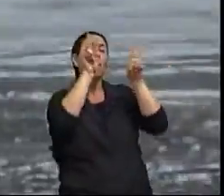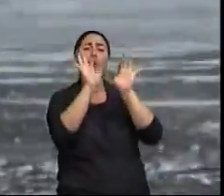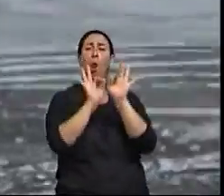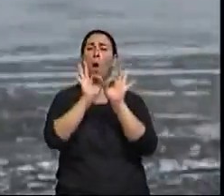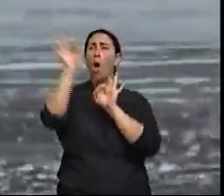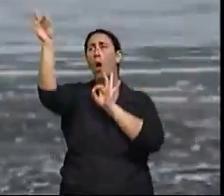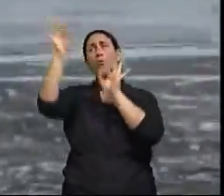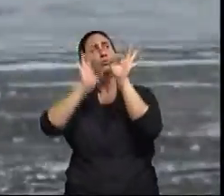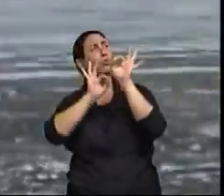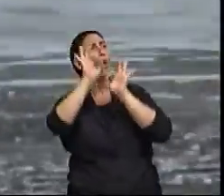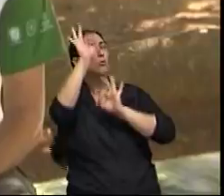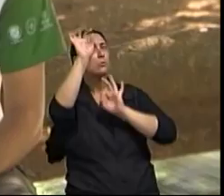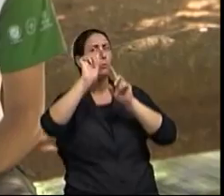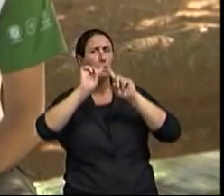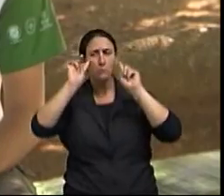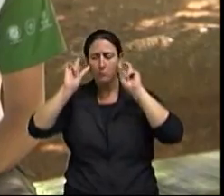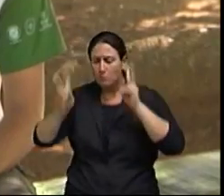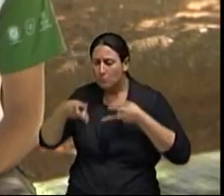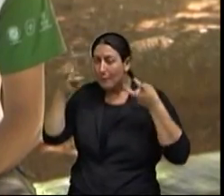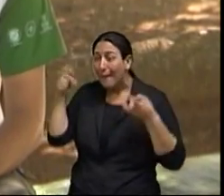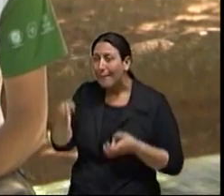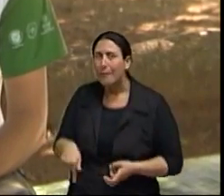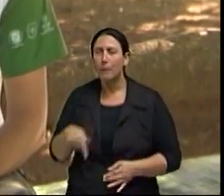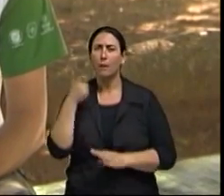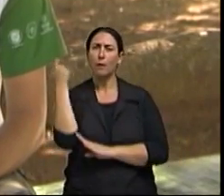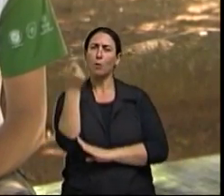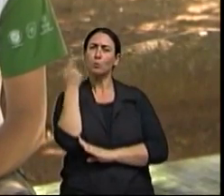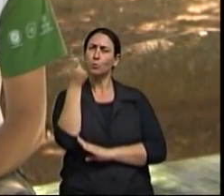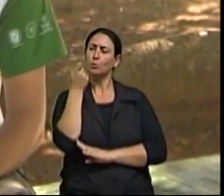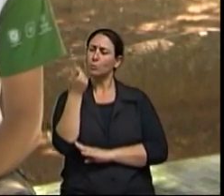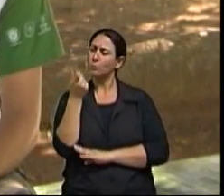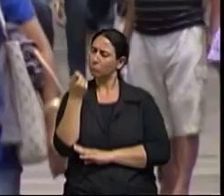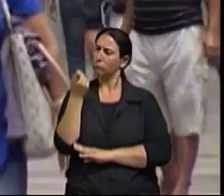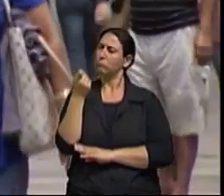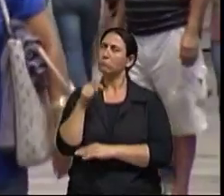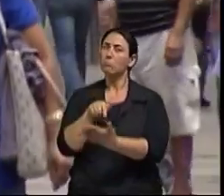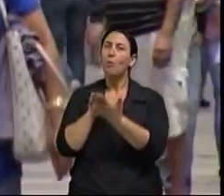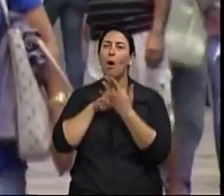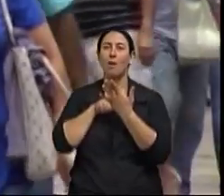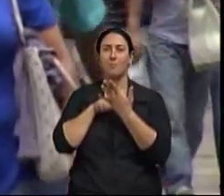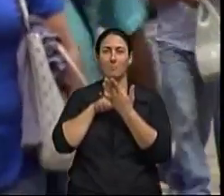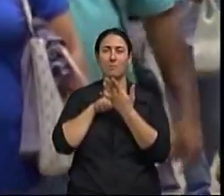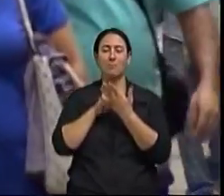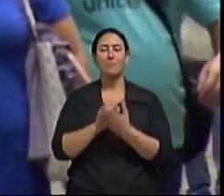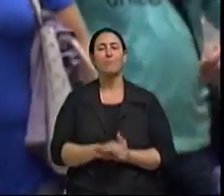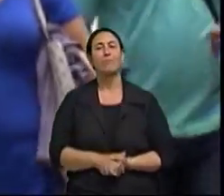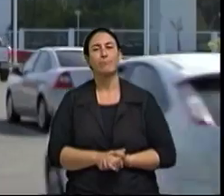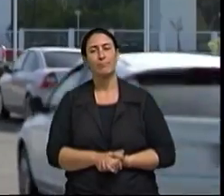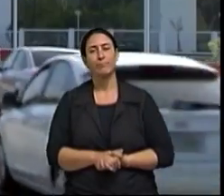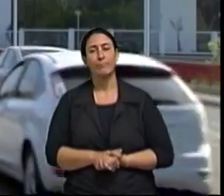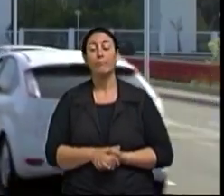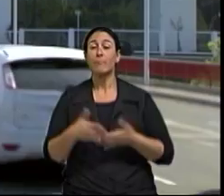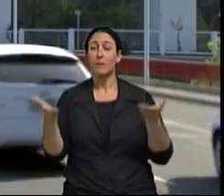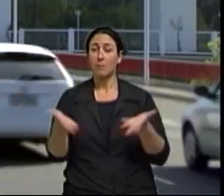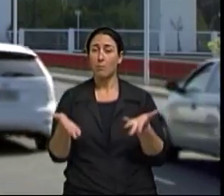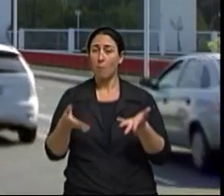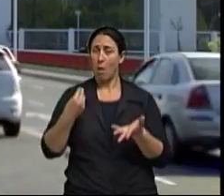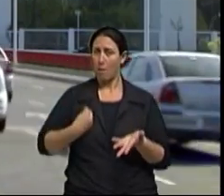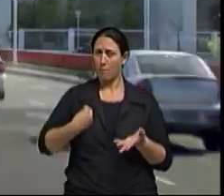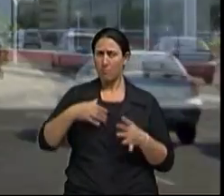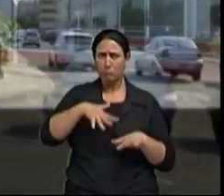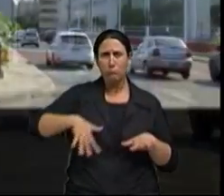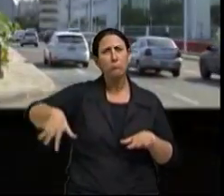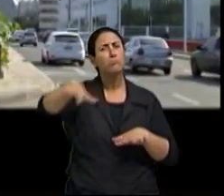e mesmo no Brasil estão acontecendo vários sinais que nos trazem essas perspectivas. Hoje o nosso estilo de vida tem um impacto no